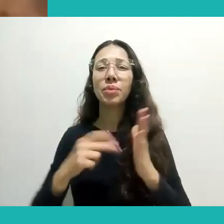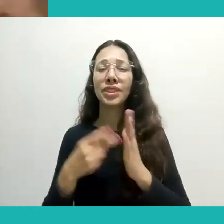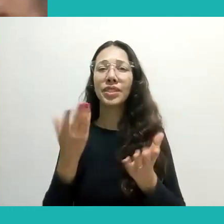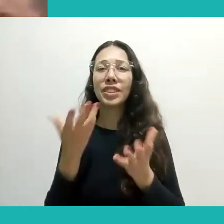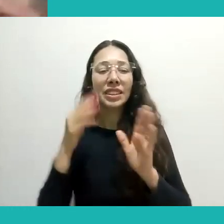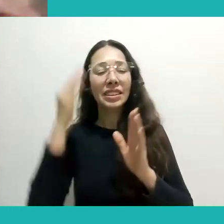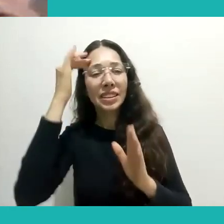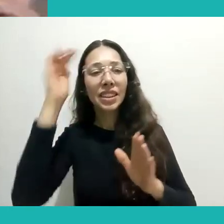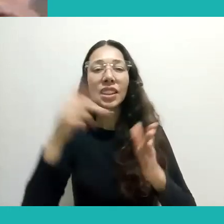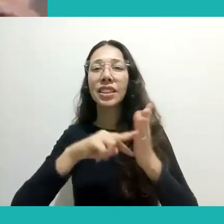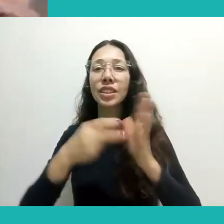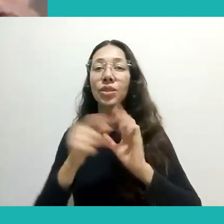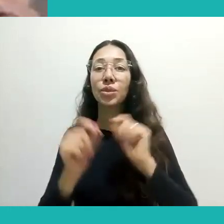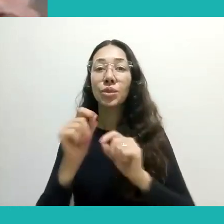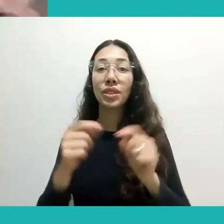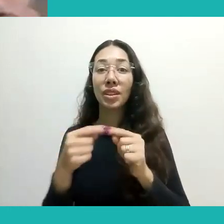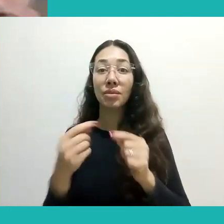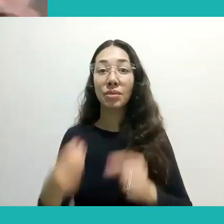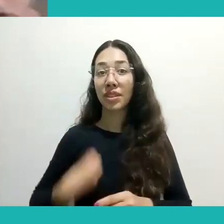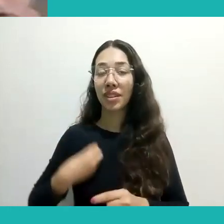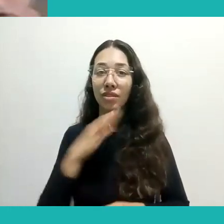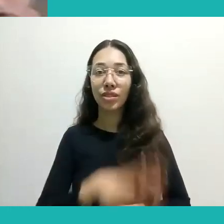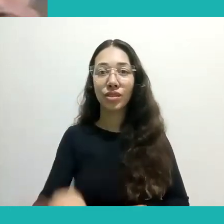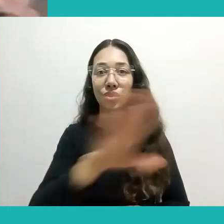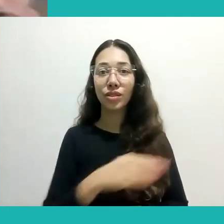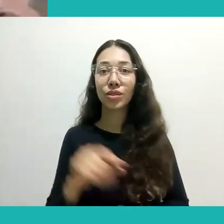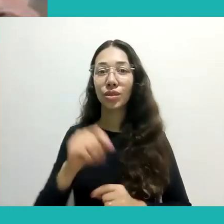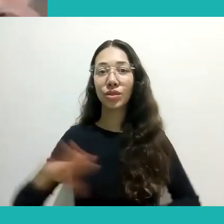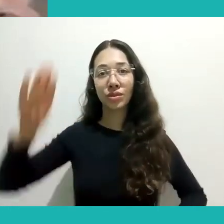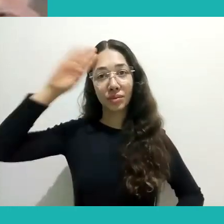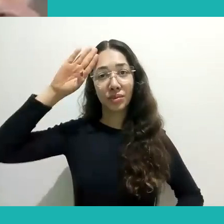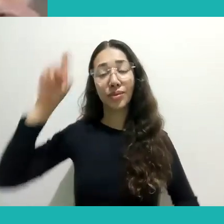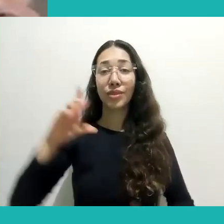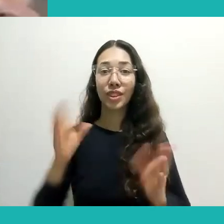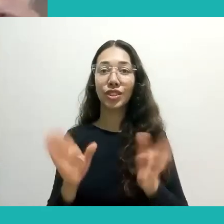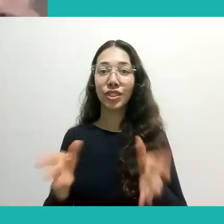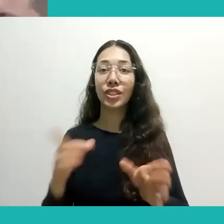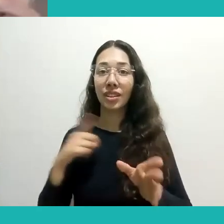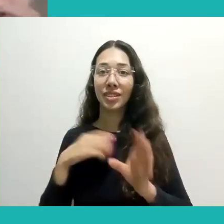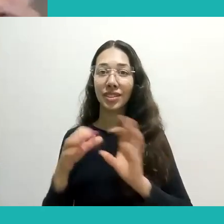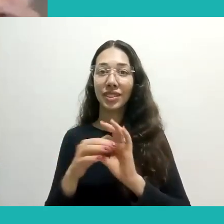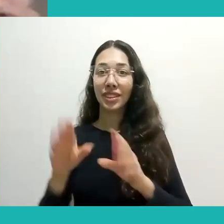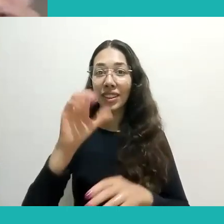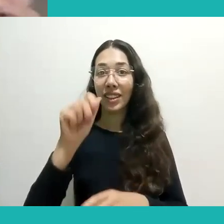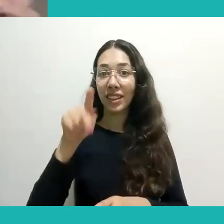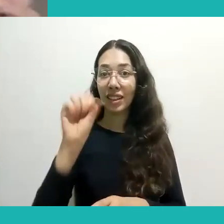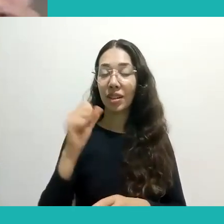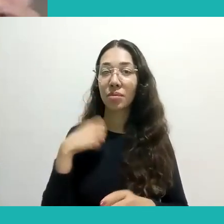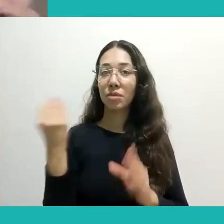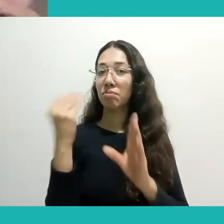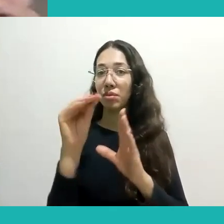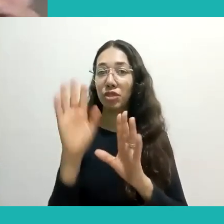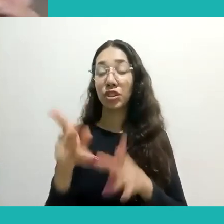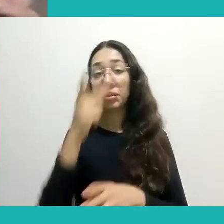reserva militar na vida dos militares, né? Está disponível já na plataforma CAPES, né? Quem